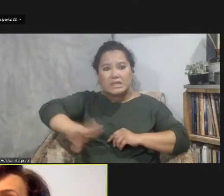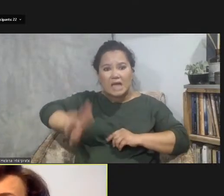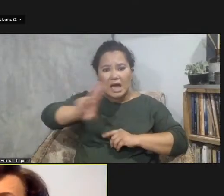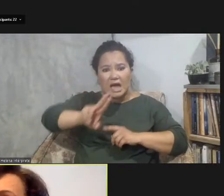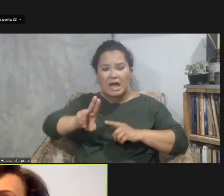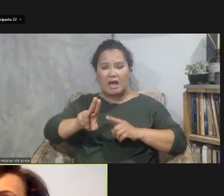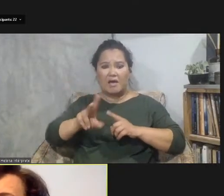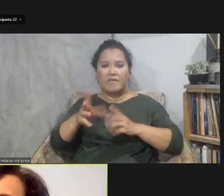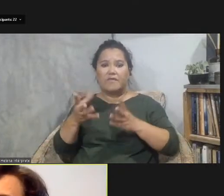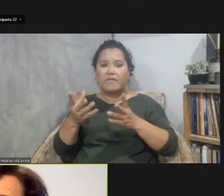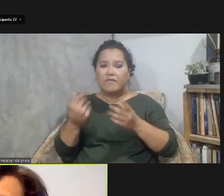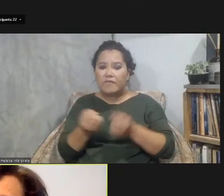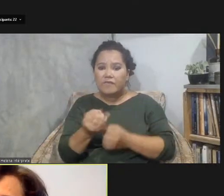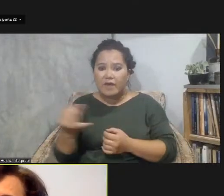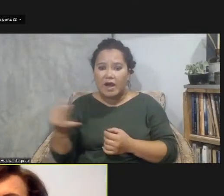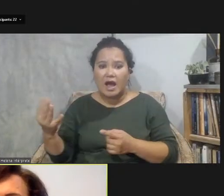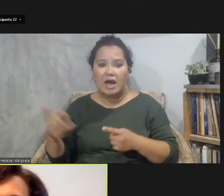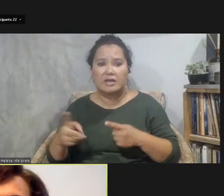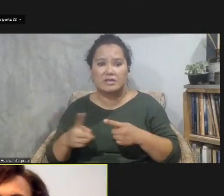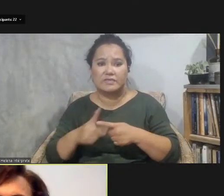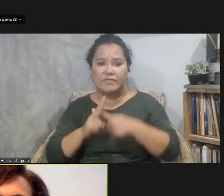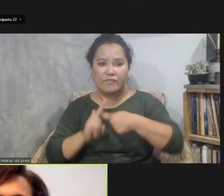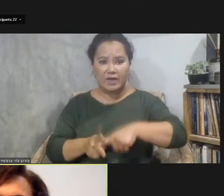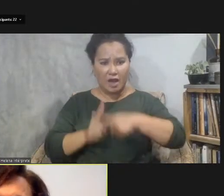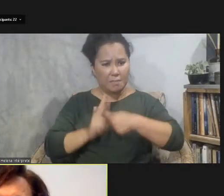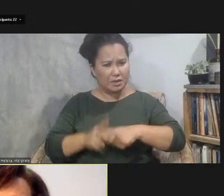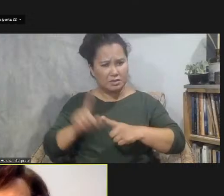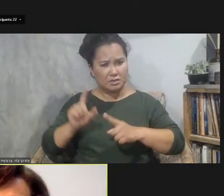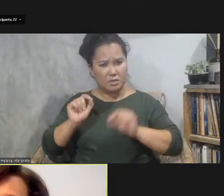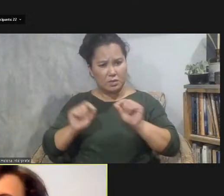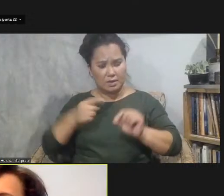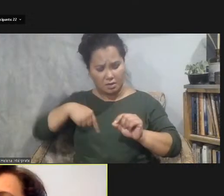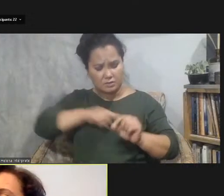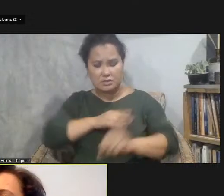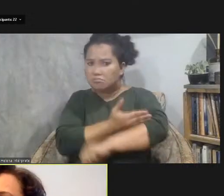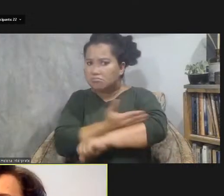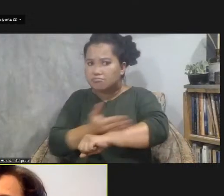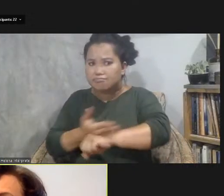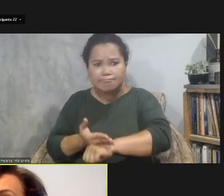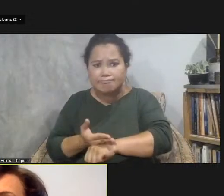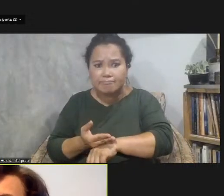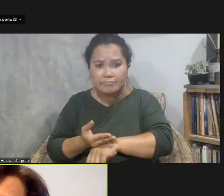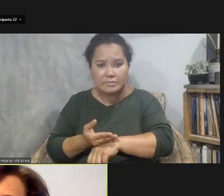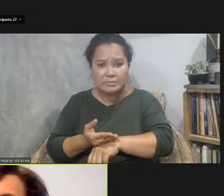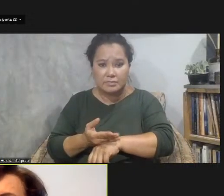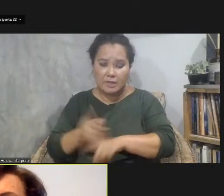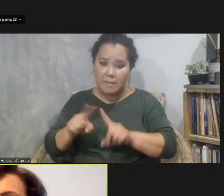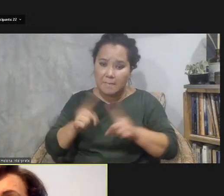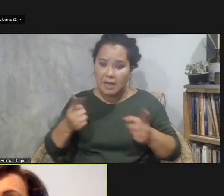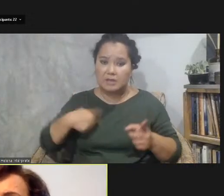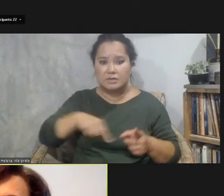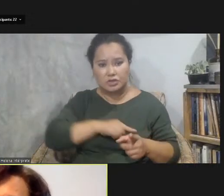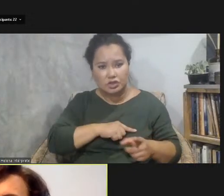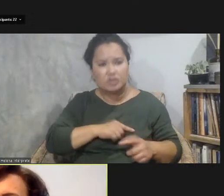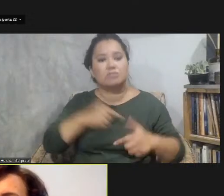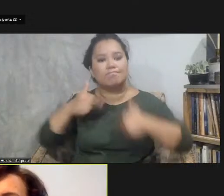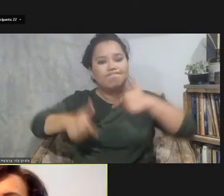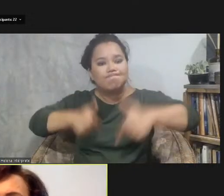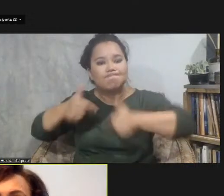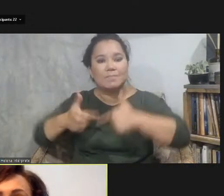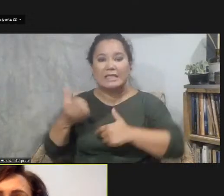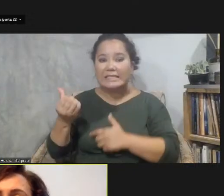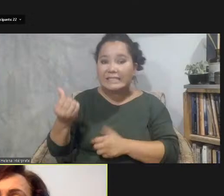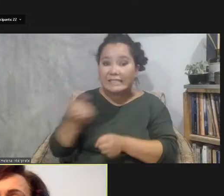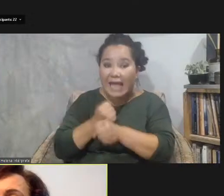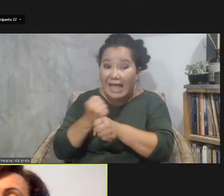Podemos perceber que o fato de termos exercitado por quase 3 anos um trabalho pautado no coletivo, na